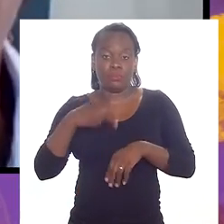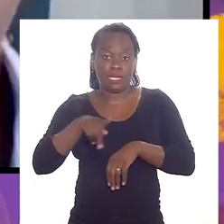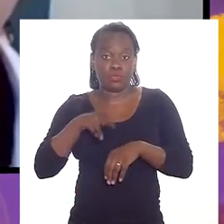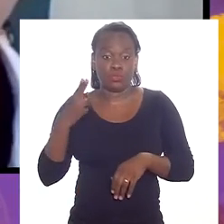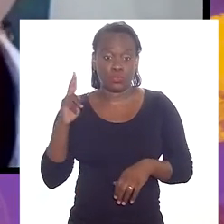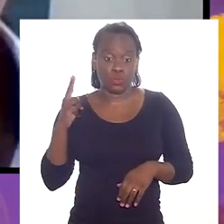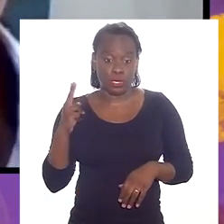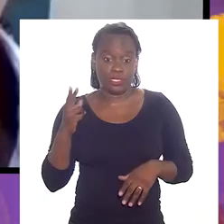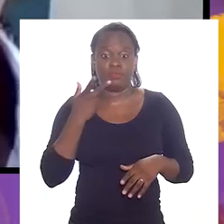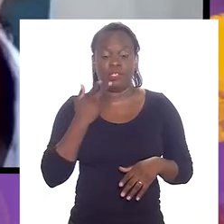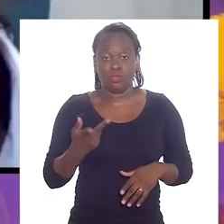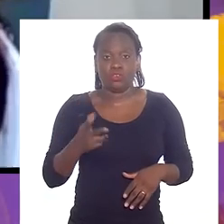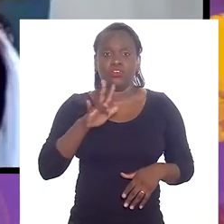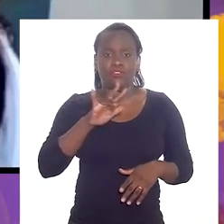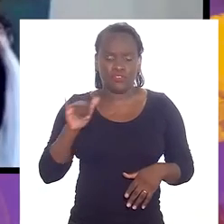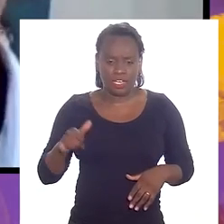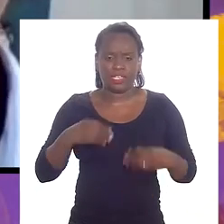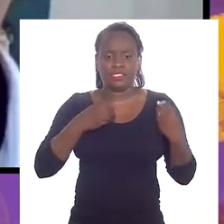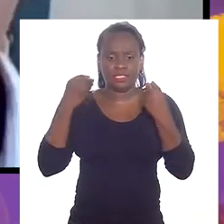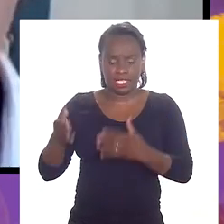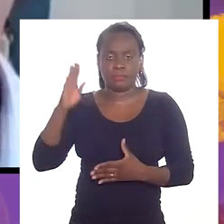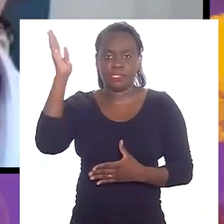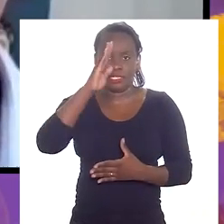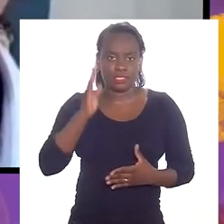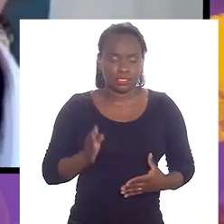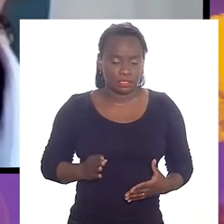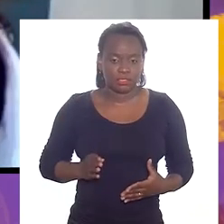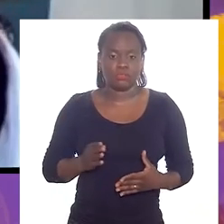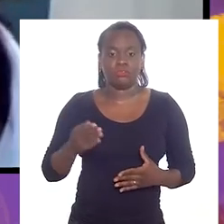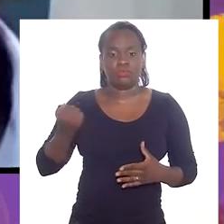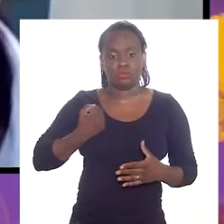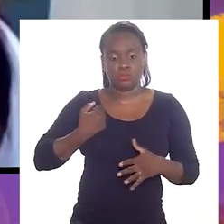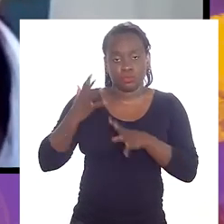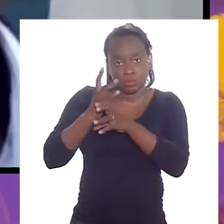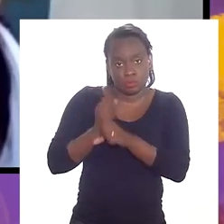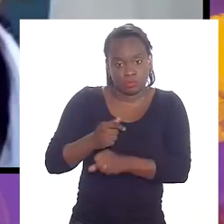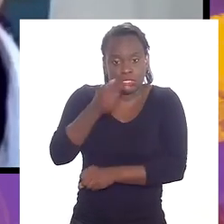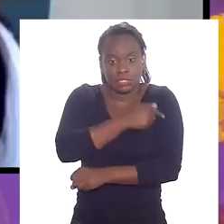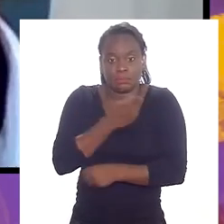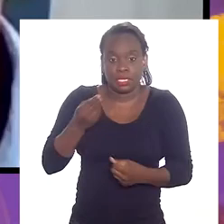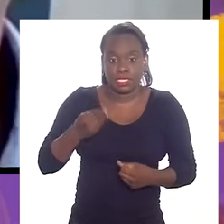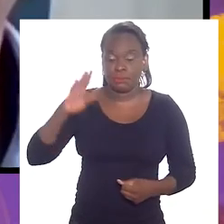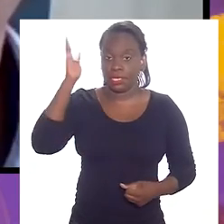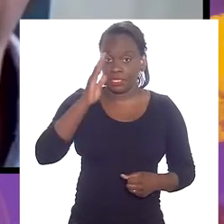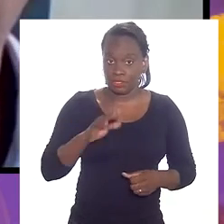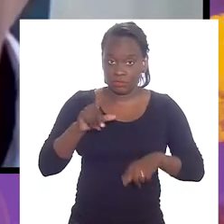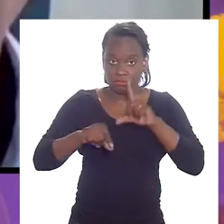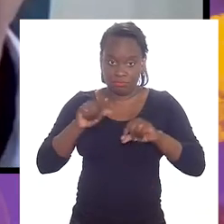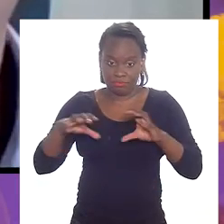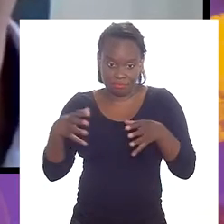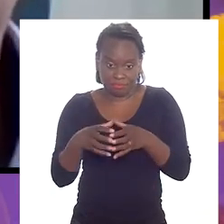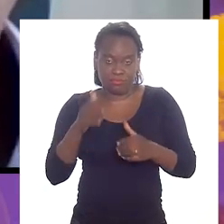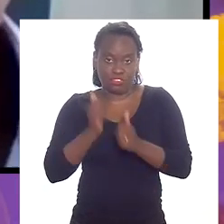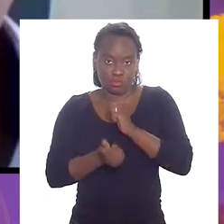Uruguai e disse que vai mandar para o Brasil um número de vacinas para que a seleção brasileira